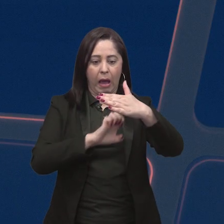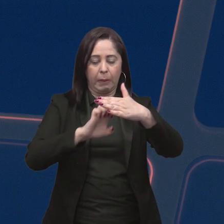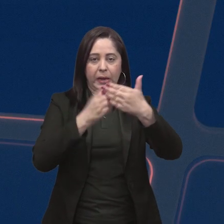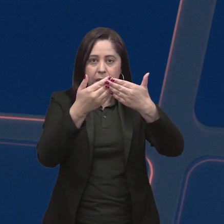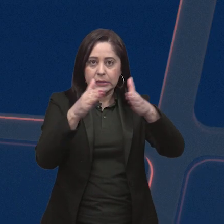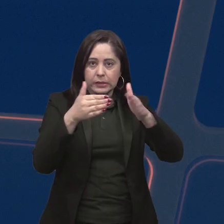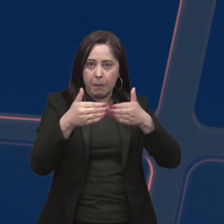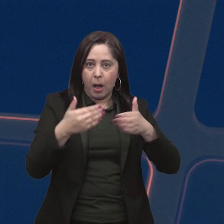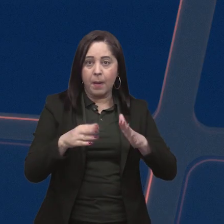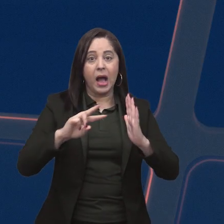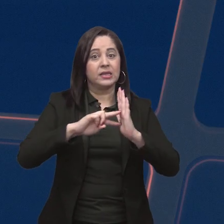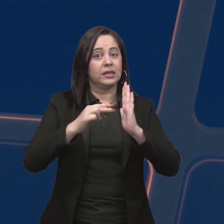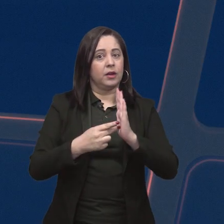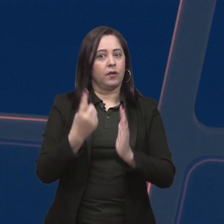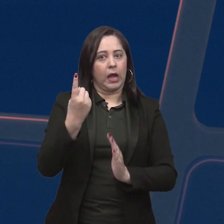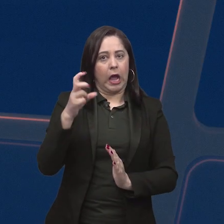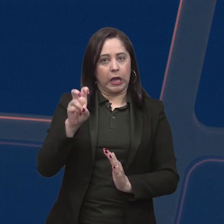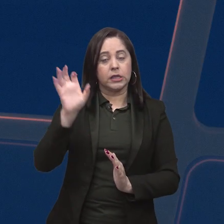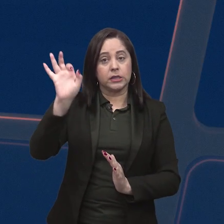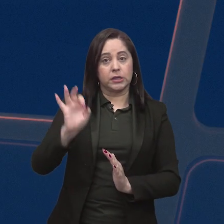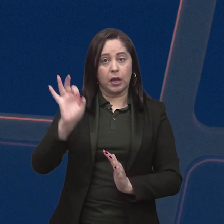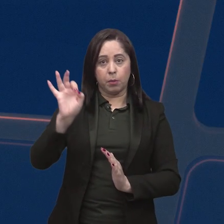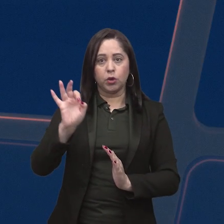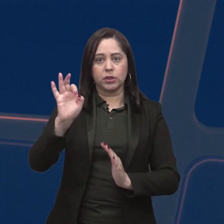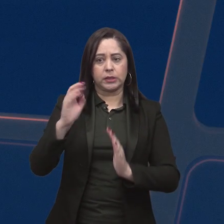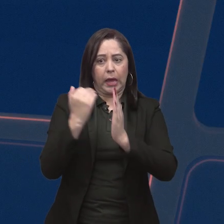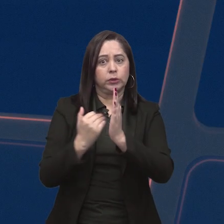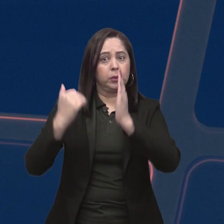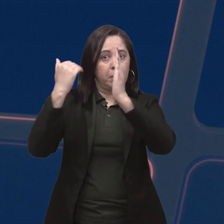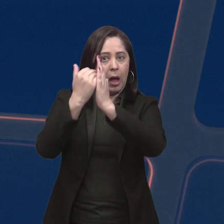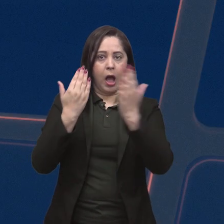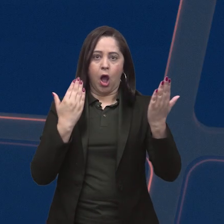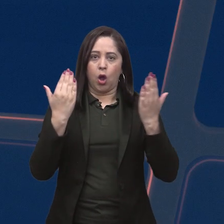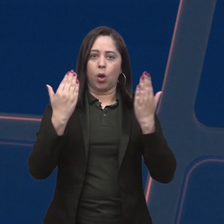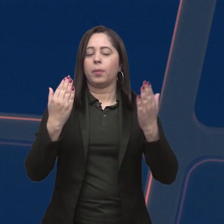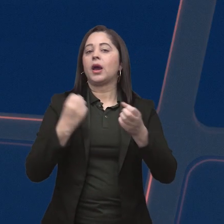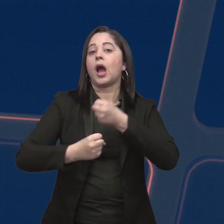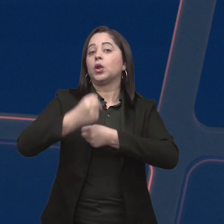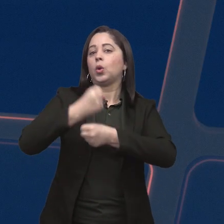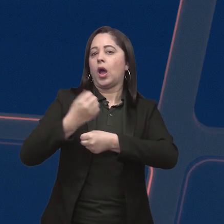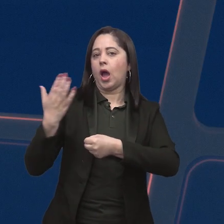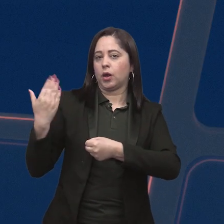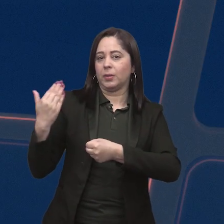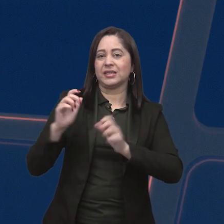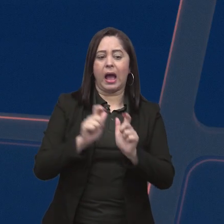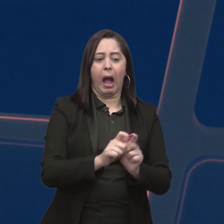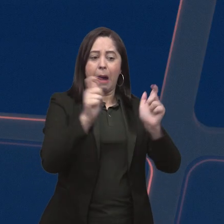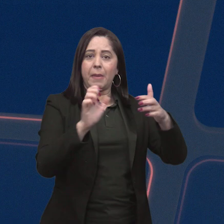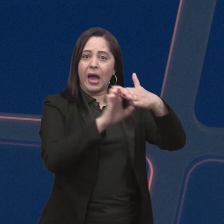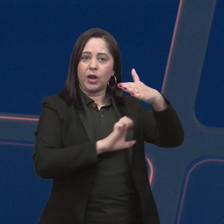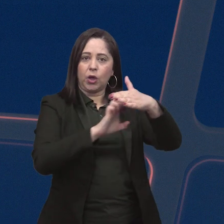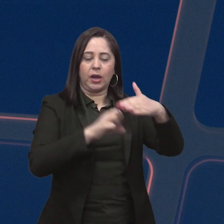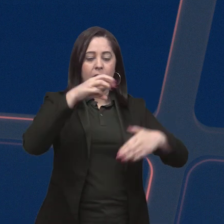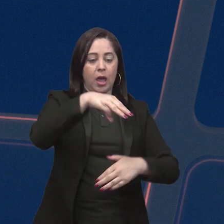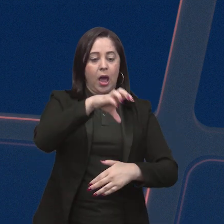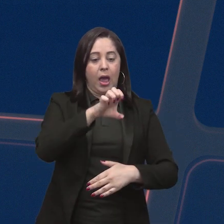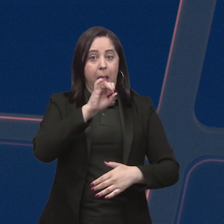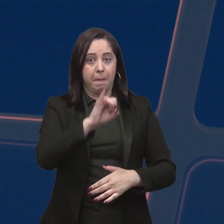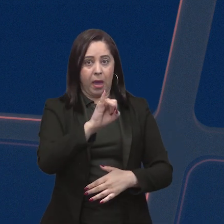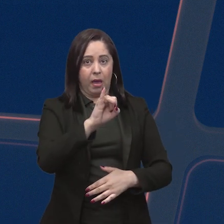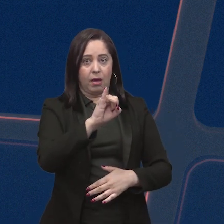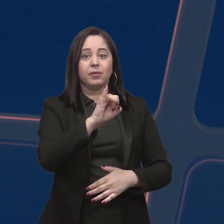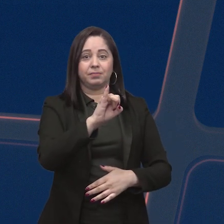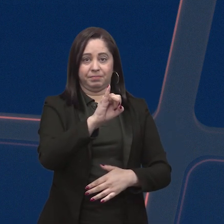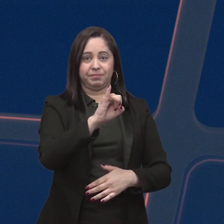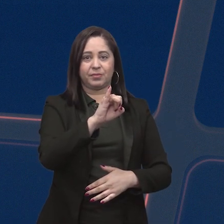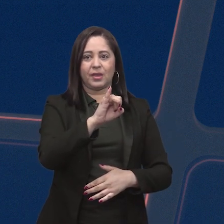abertas por aqui. É um aumento de 15% em comparação com o ano passado. A maioria desses novos negócios é de MEIs,